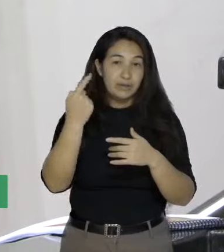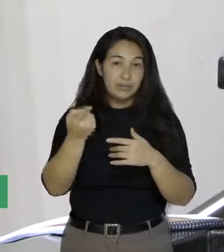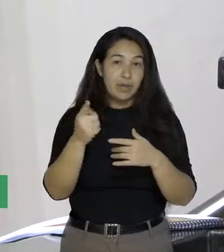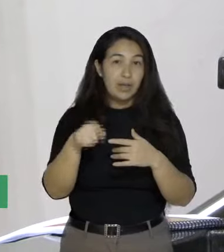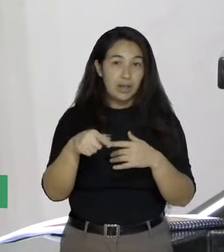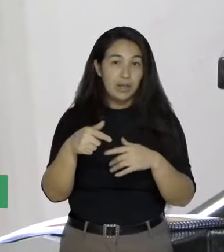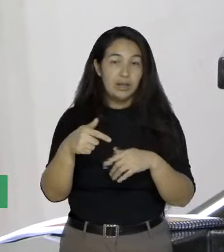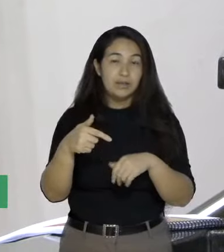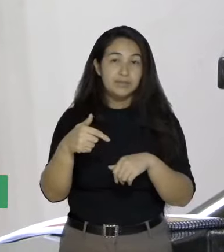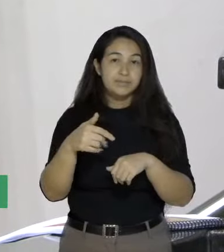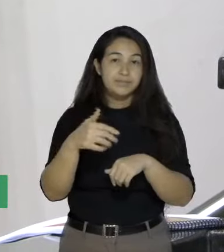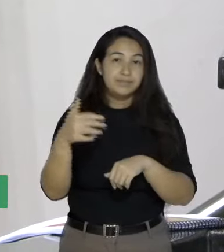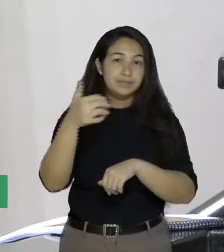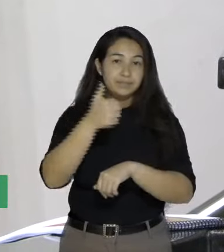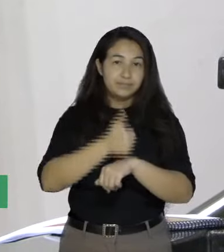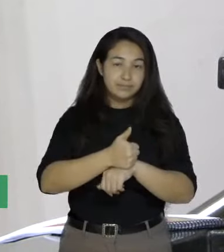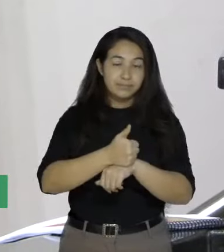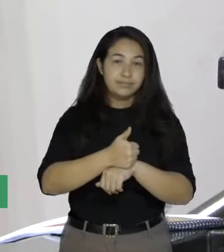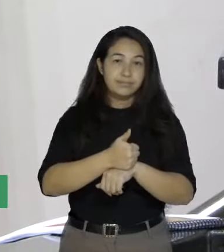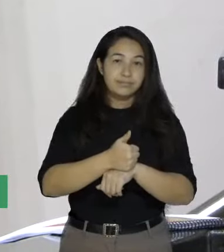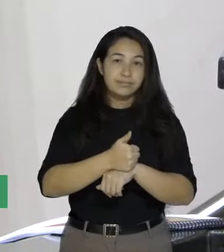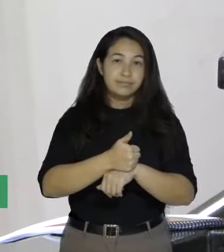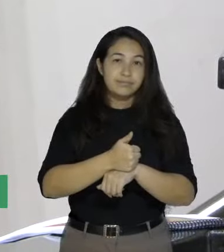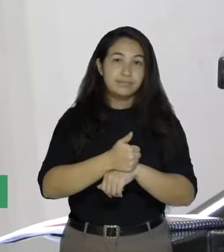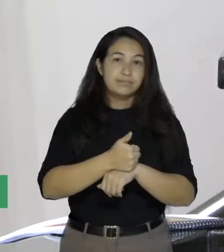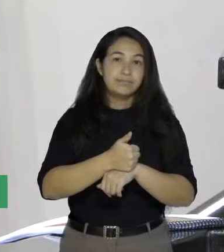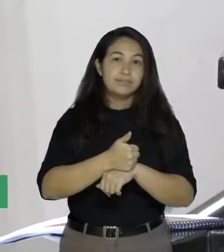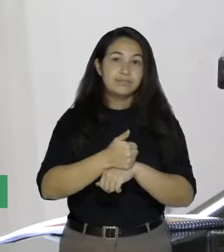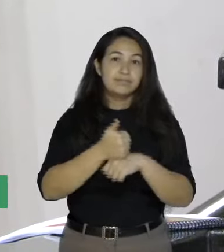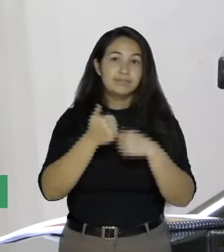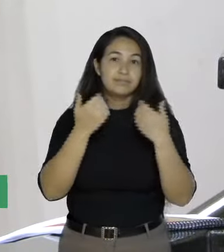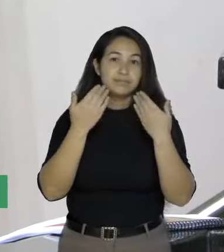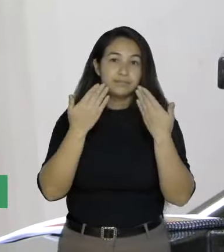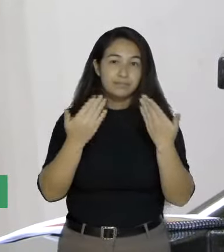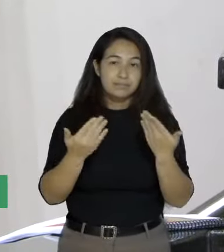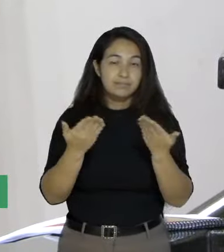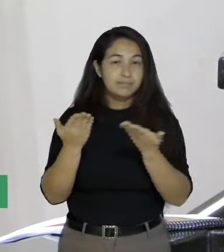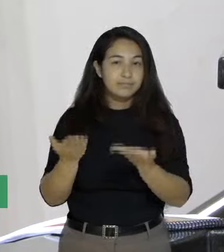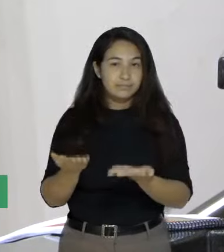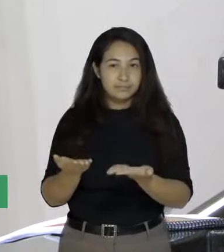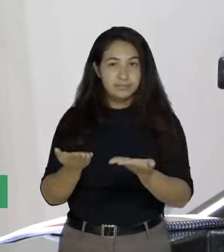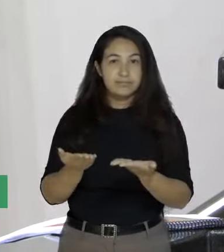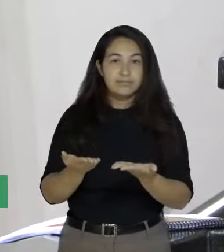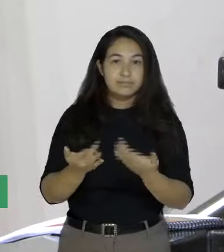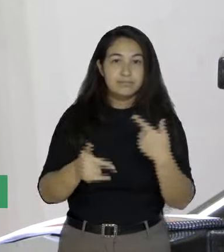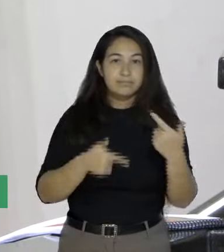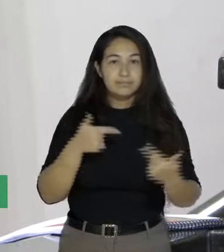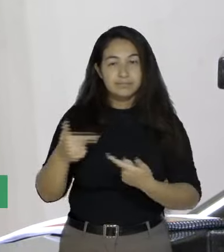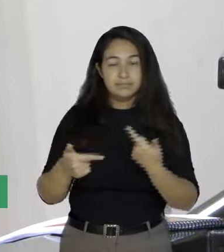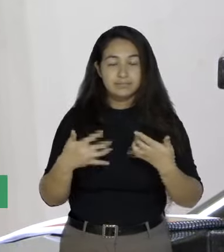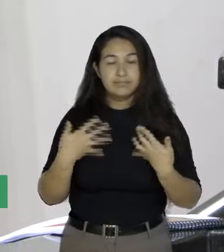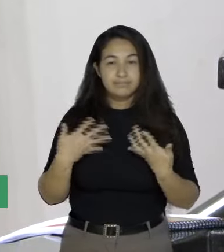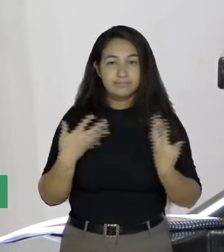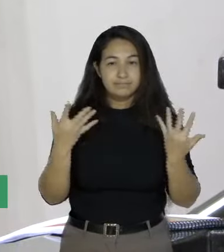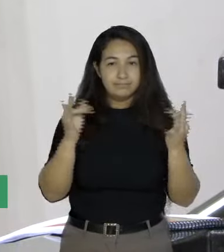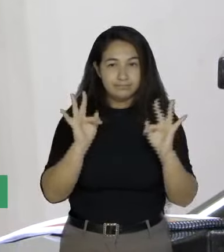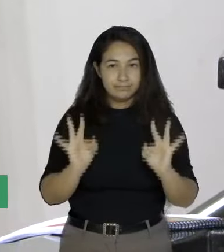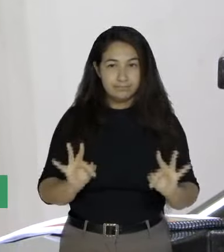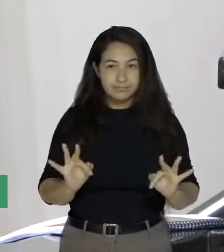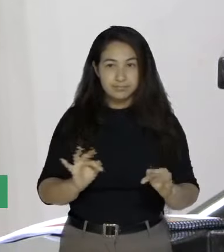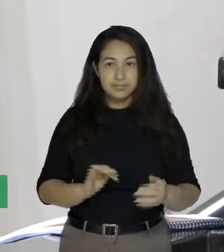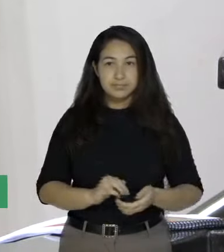aqui vamos transmitir o cargo com uma grande alegria e satisfação